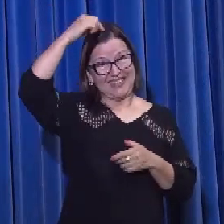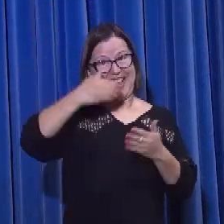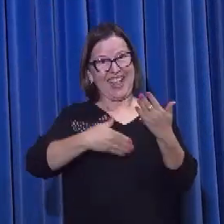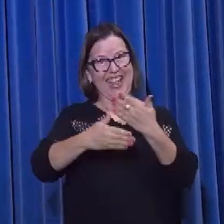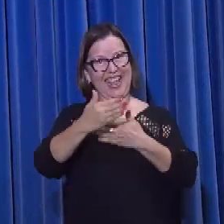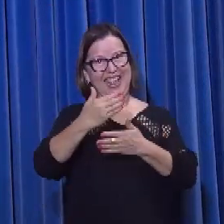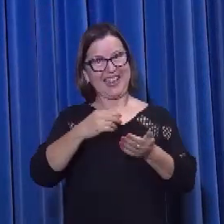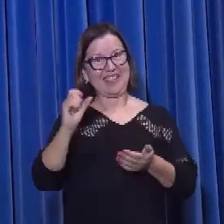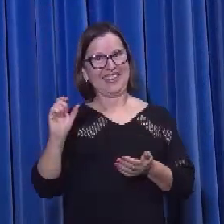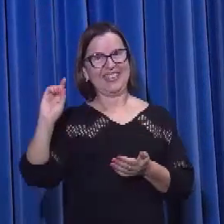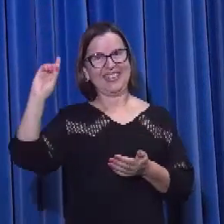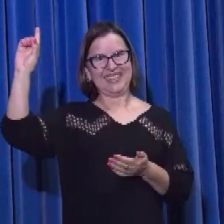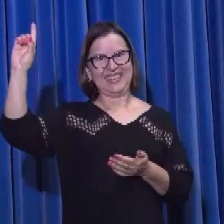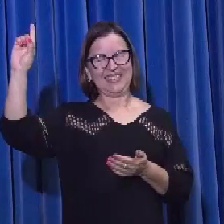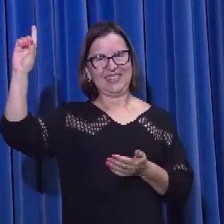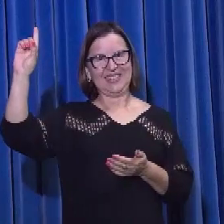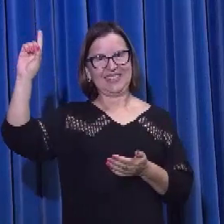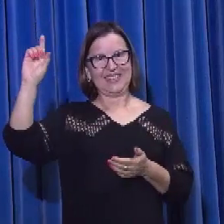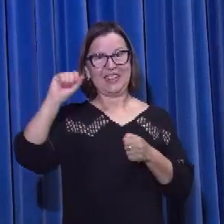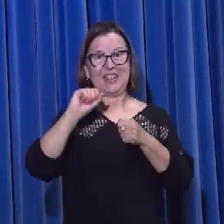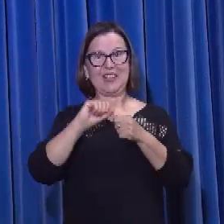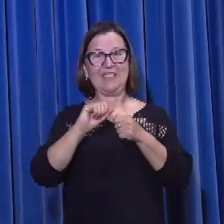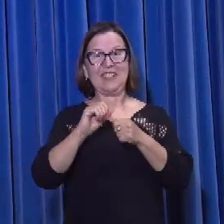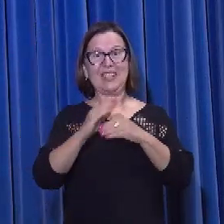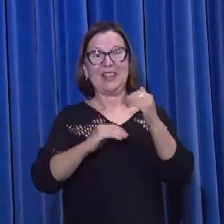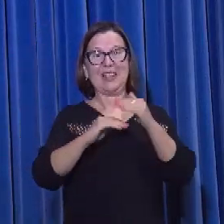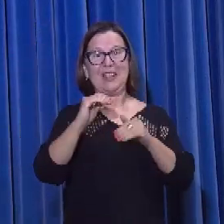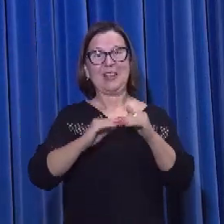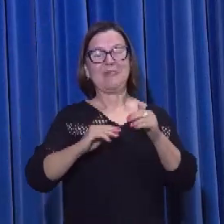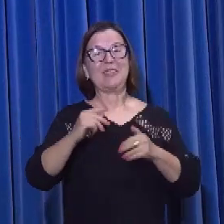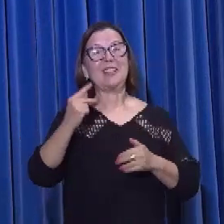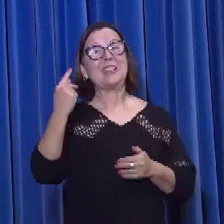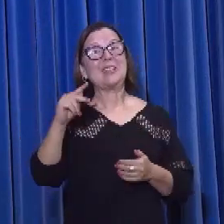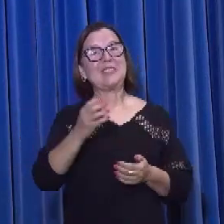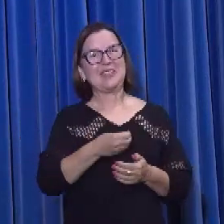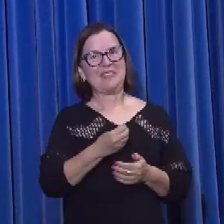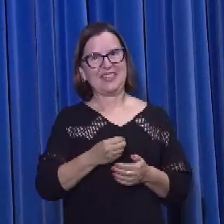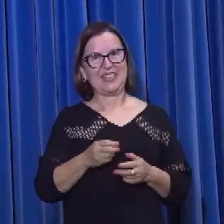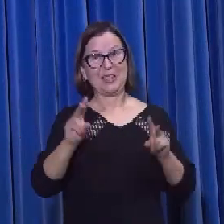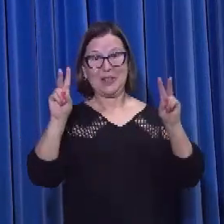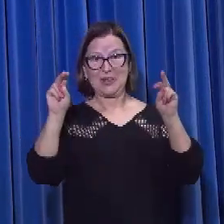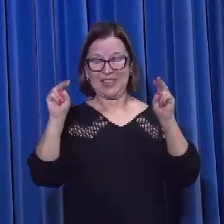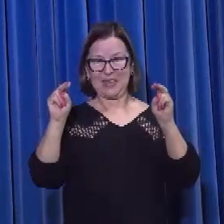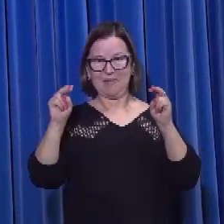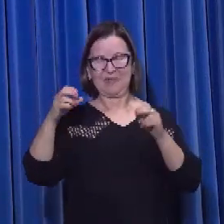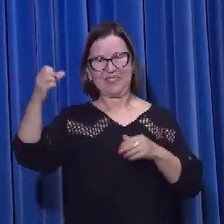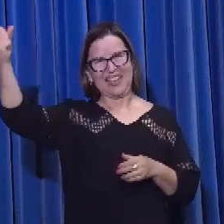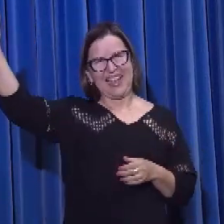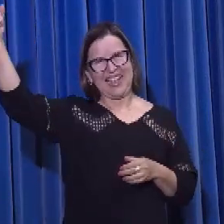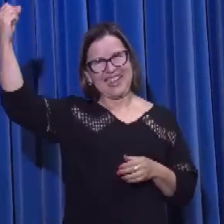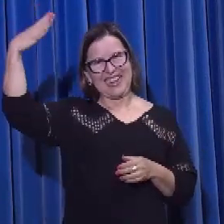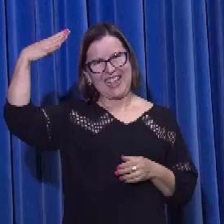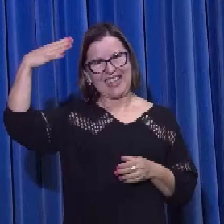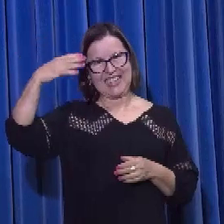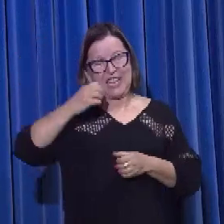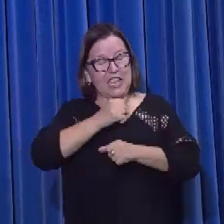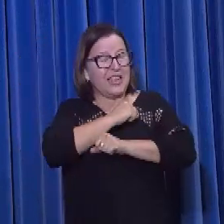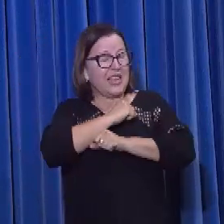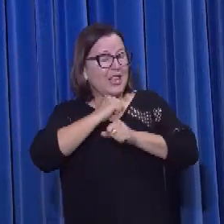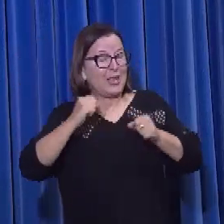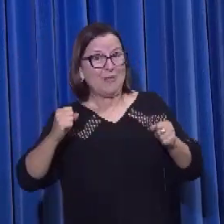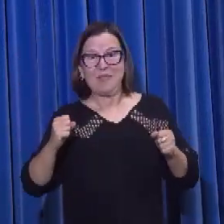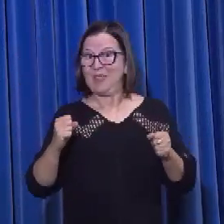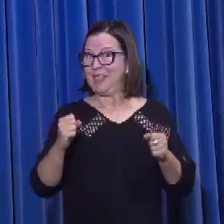de Deus, fez uma obra em sua vida. Então, o tema do nosso boletim de hoje é a graça irresistível